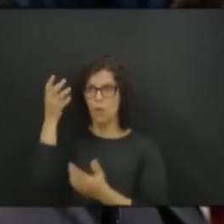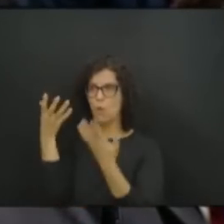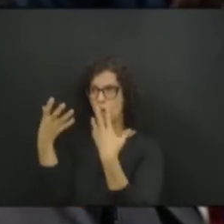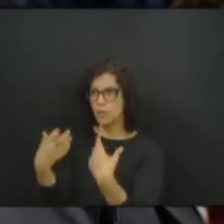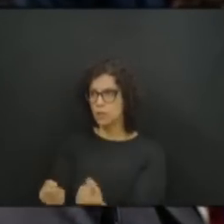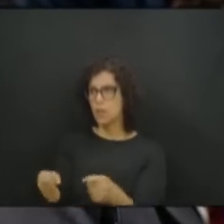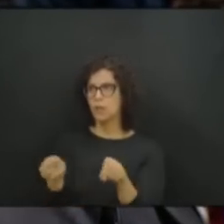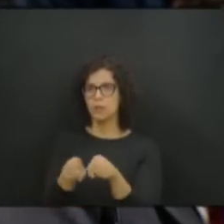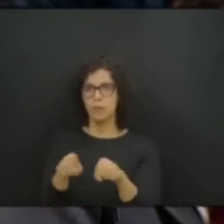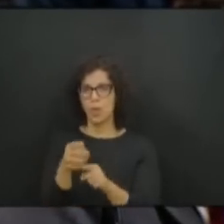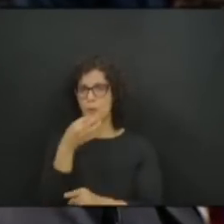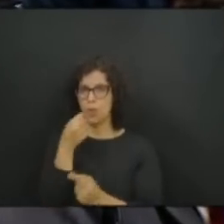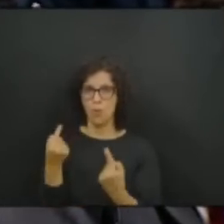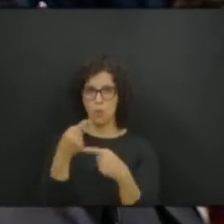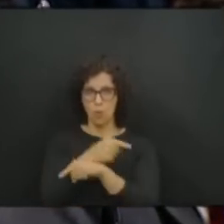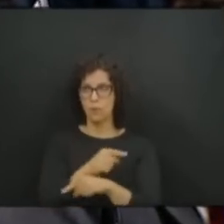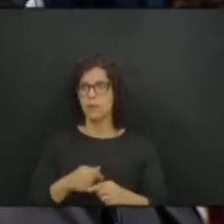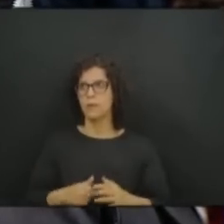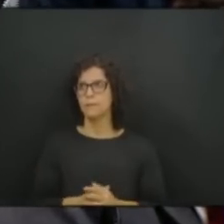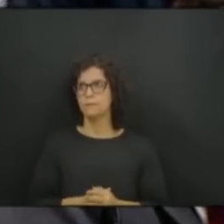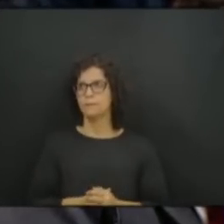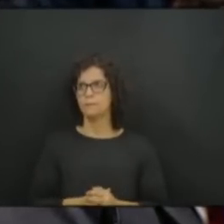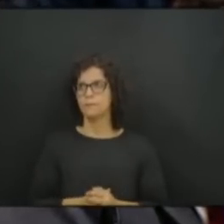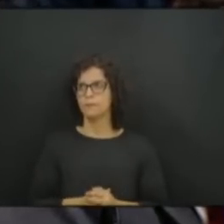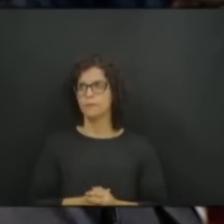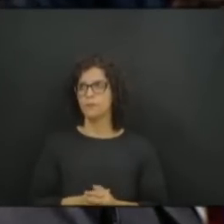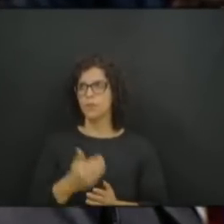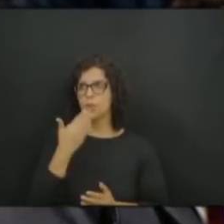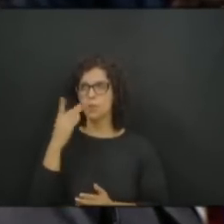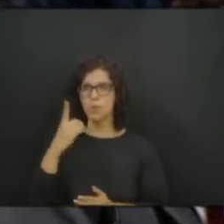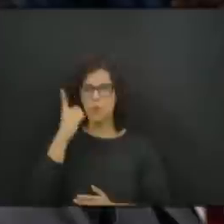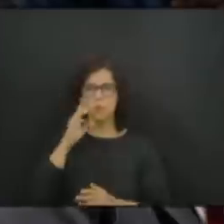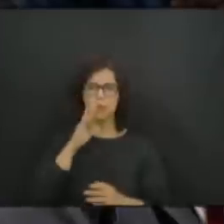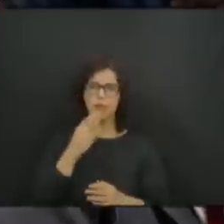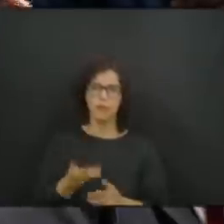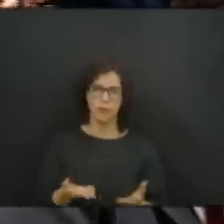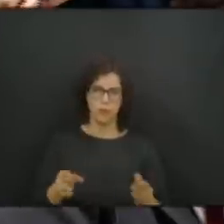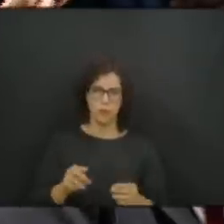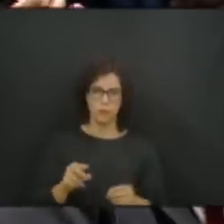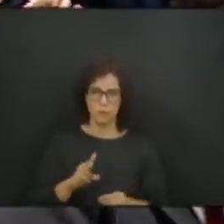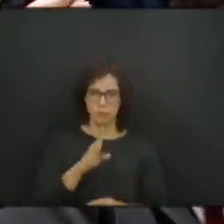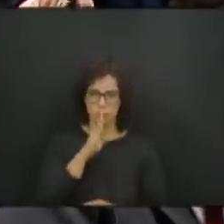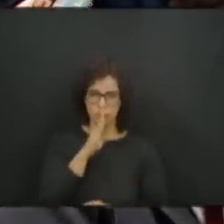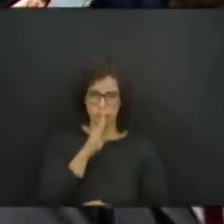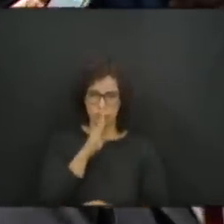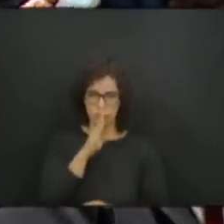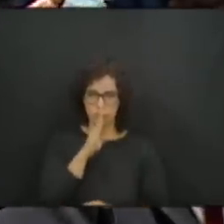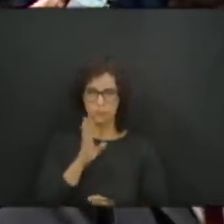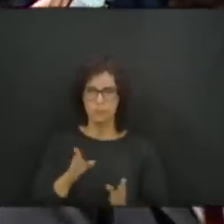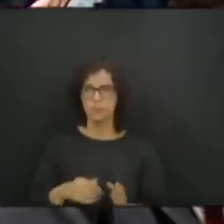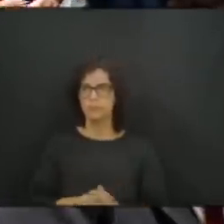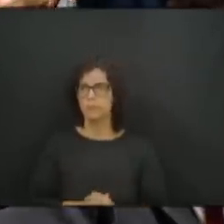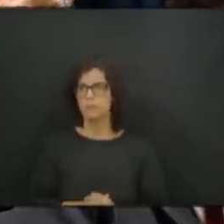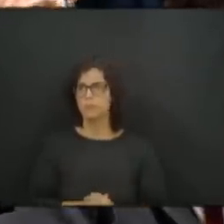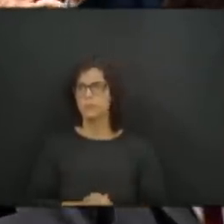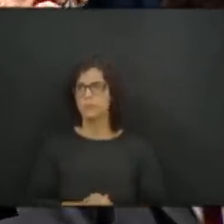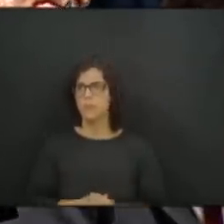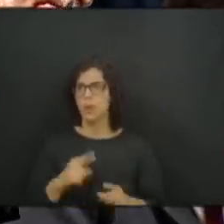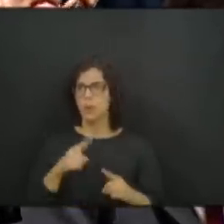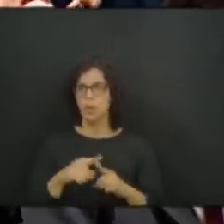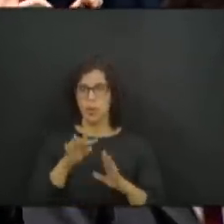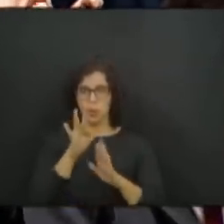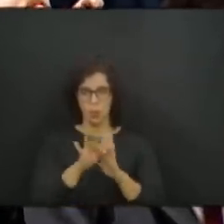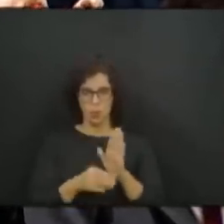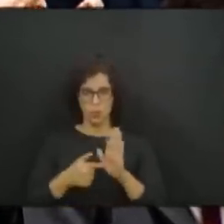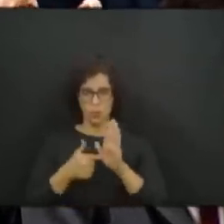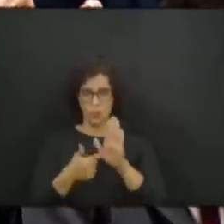aceito Claro o contraditório só quero pedir os deputados aqui é um pouquinho de silêncio é porque o